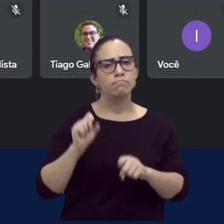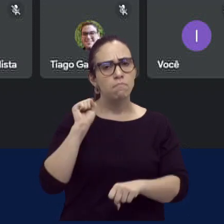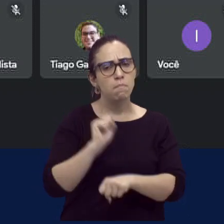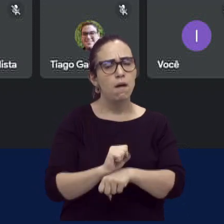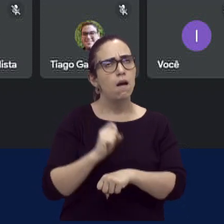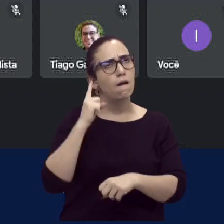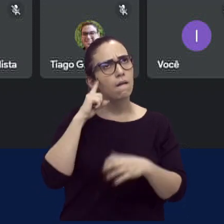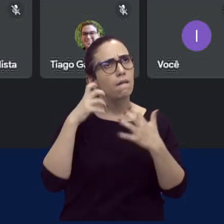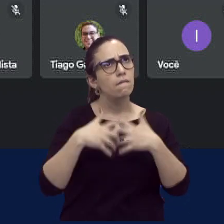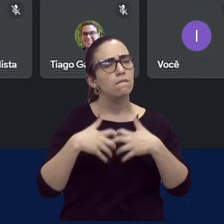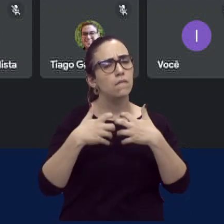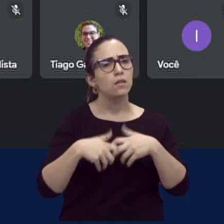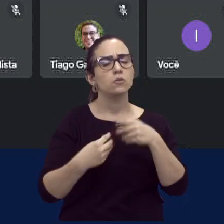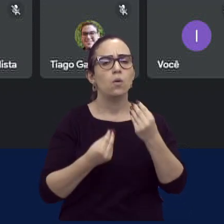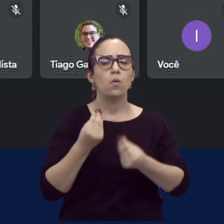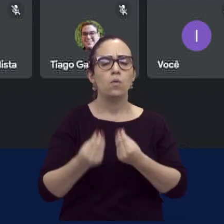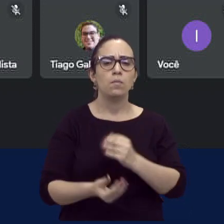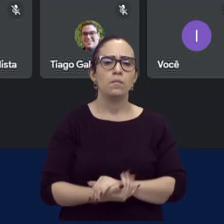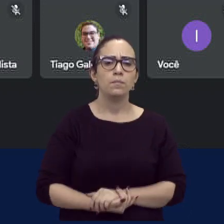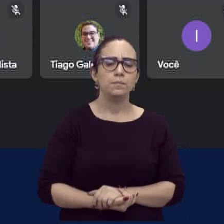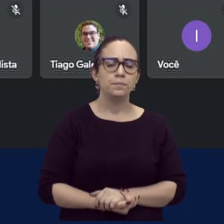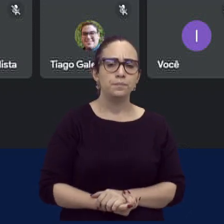se reinventar.